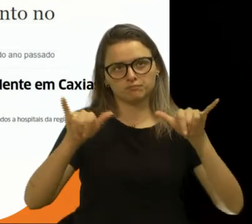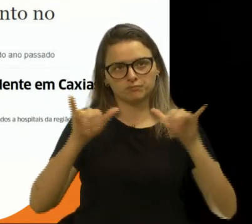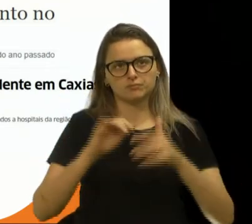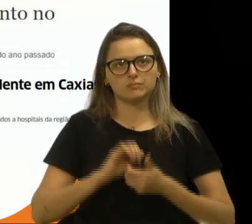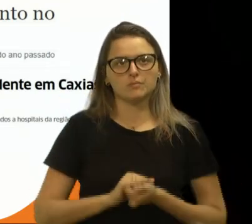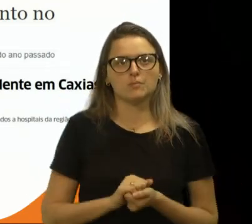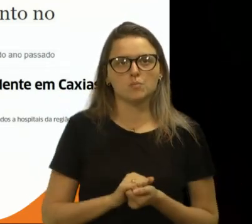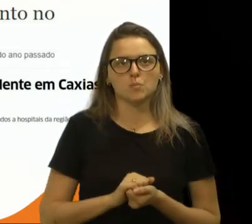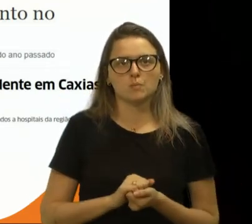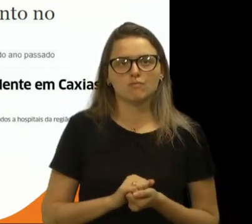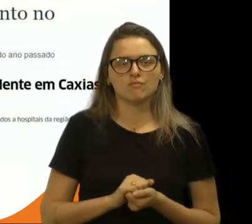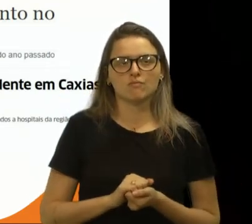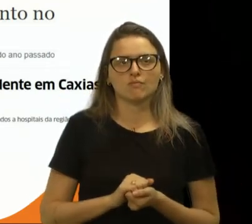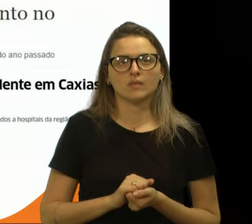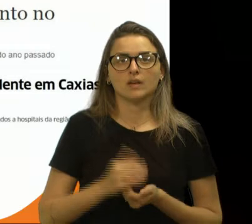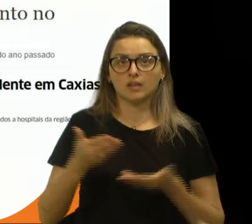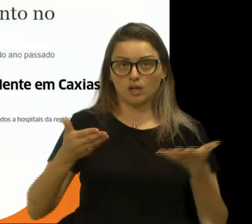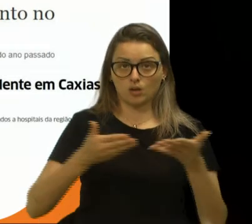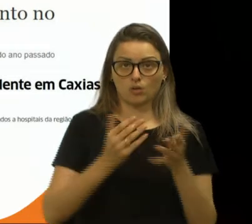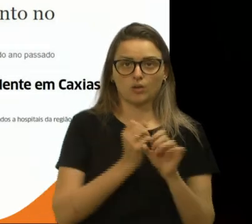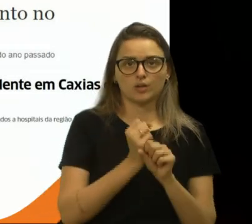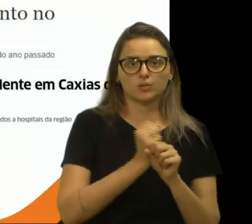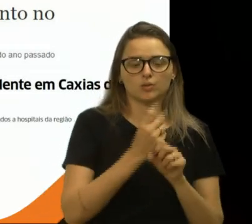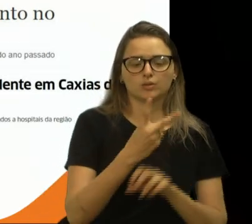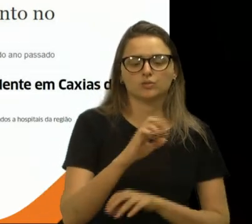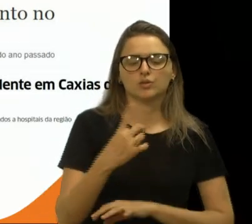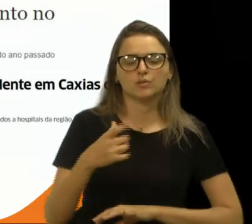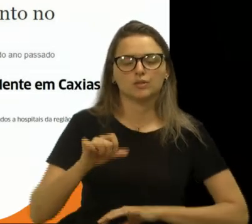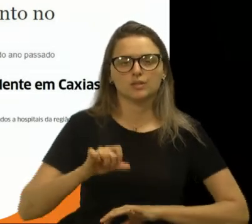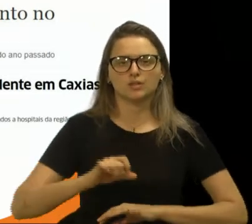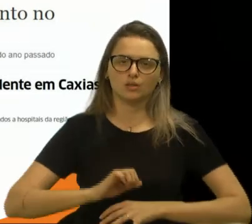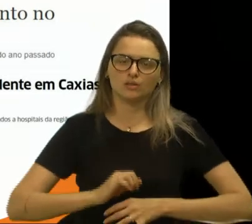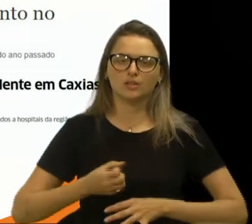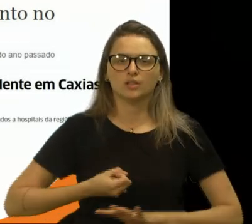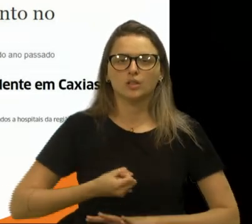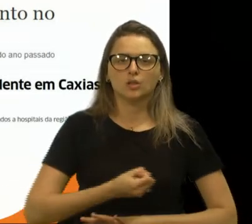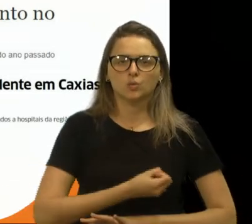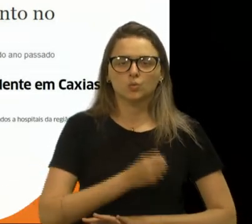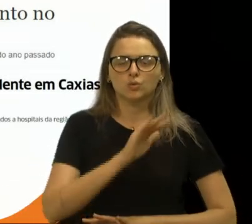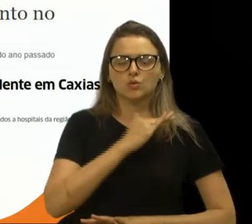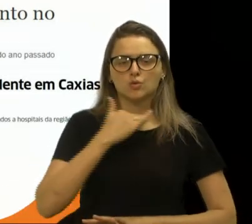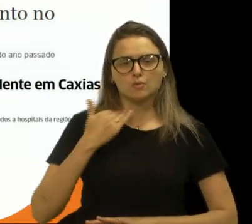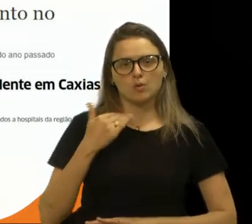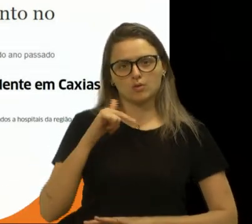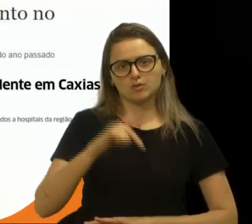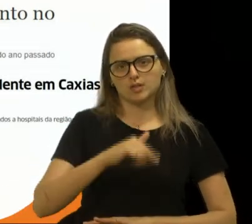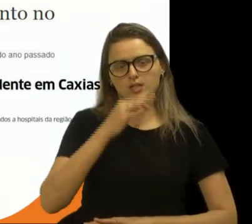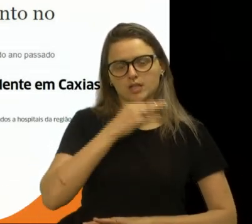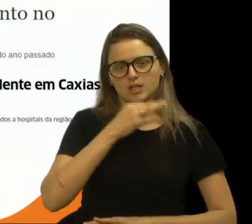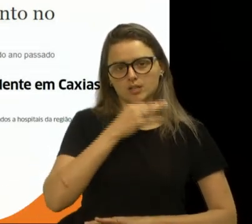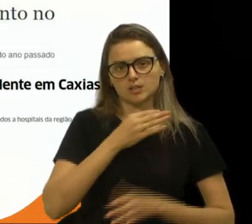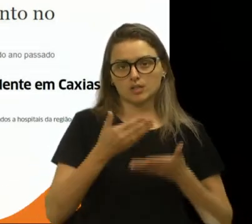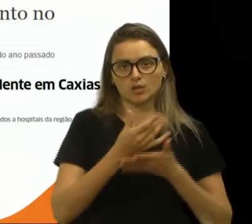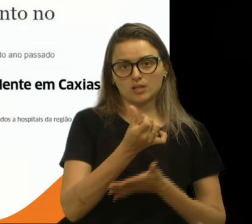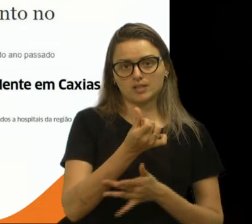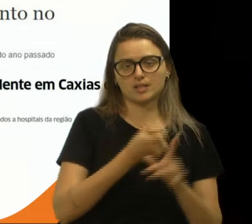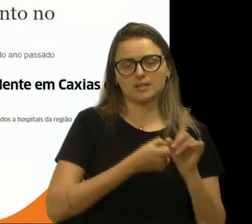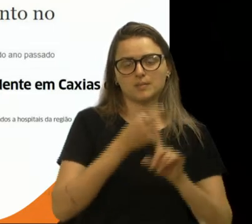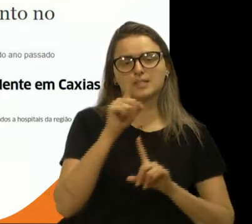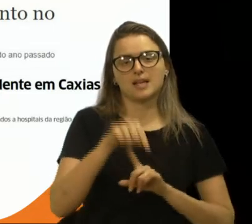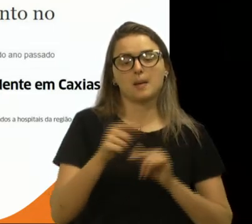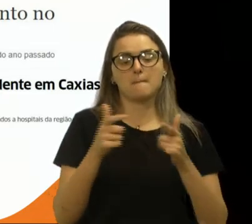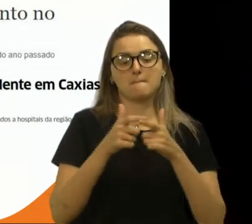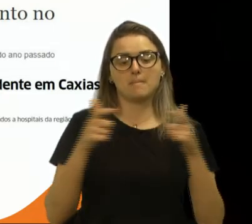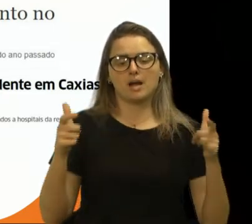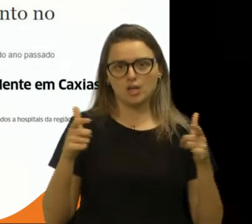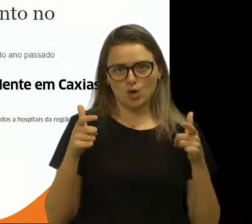que foram deste ano, todas atualizadas. Número de mortes no trânsito em Caxias do Sul neste semestre é maior do que em